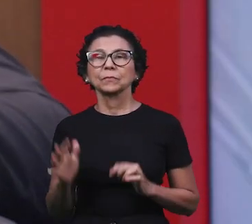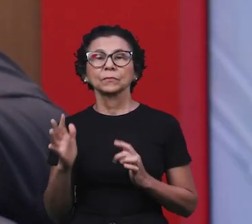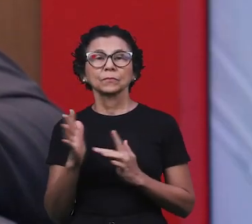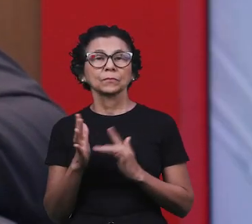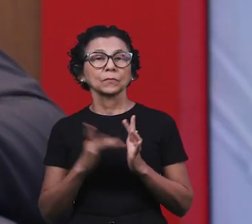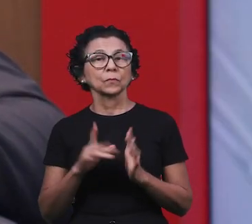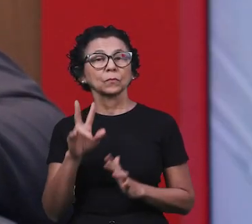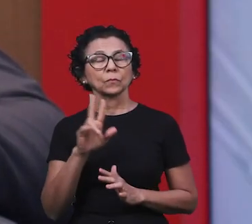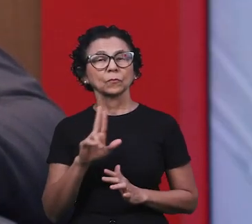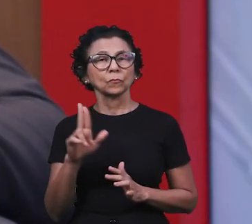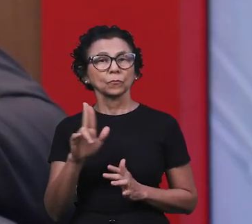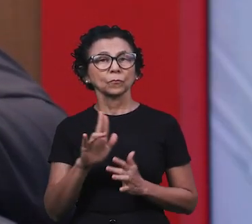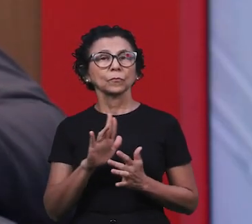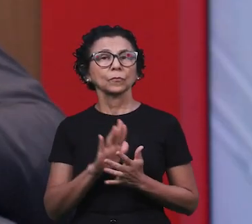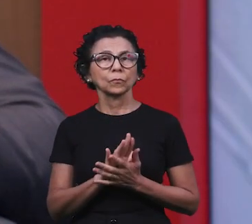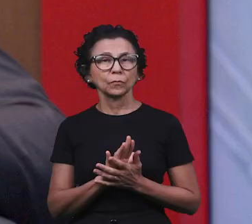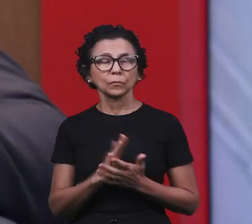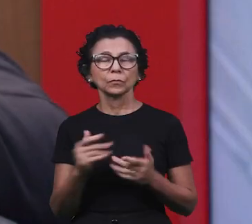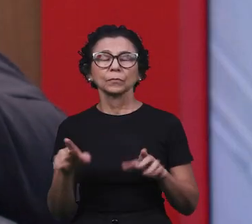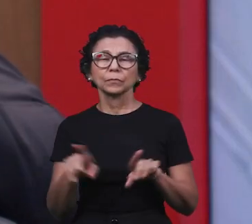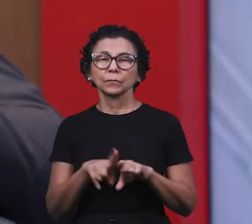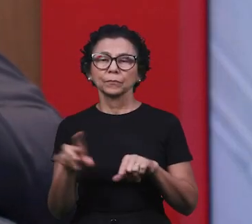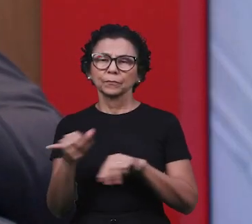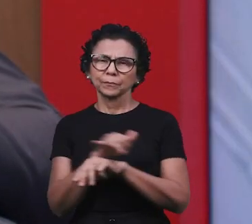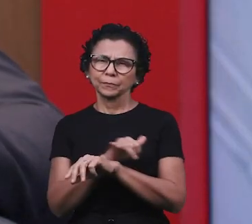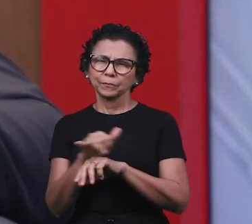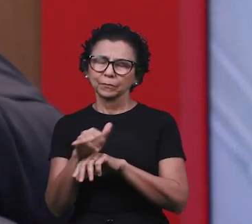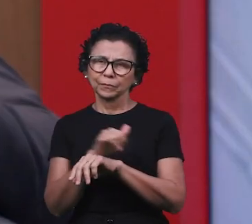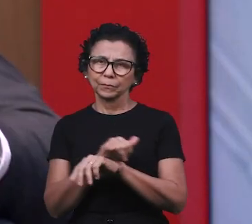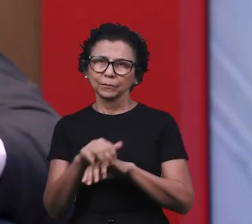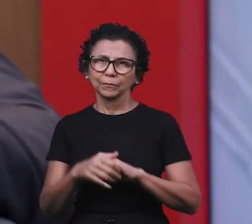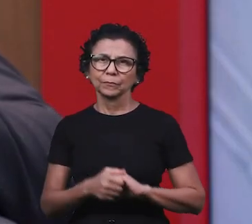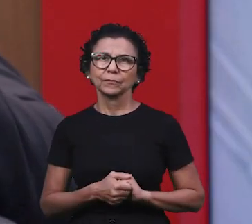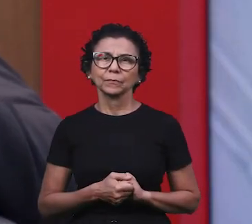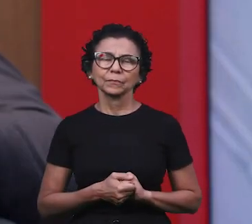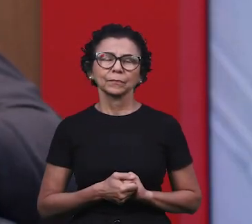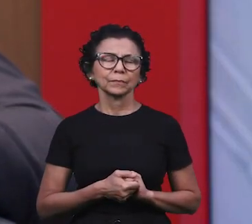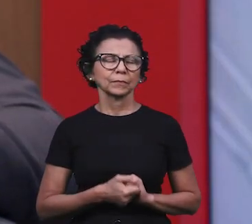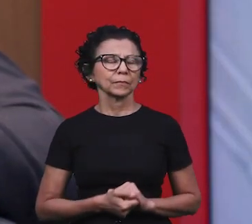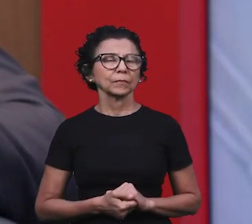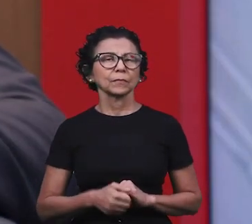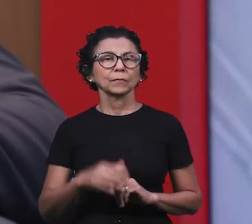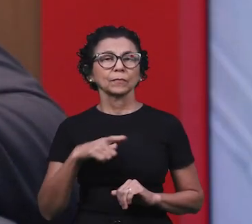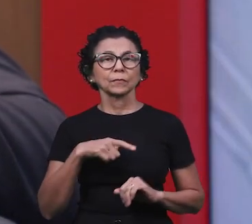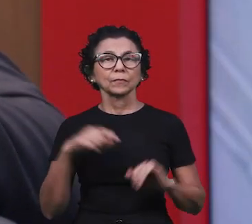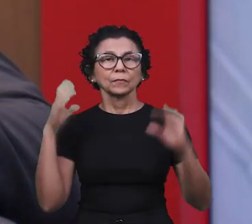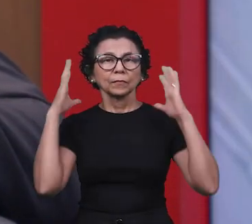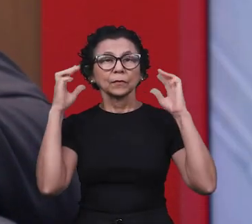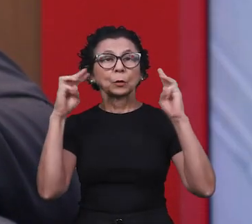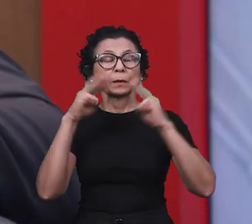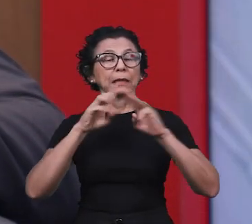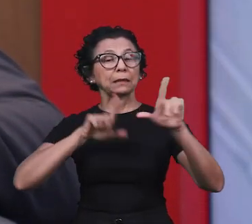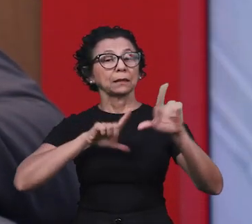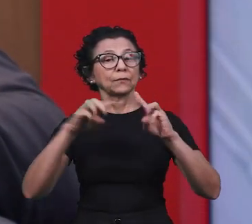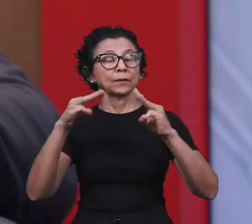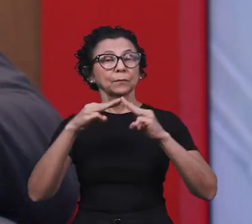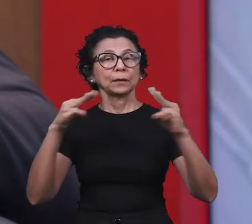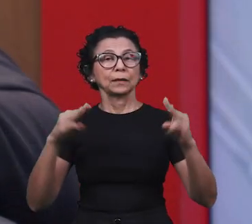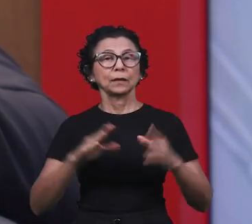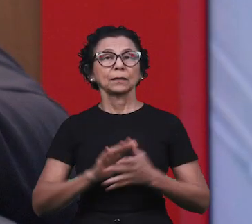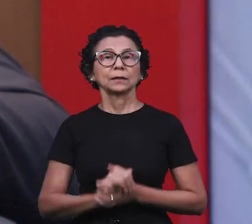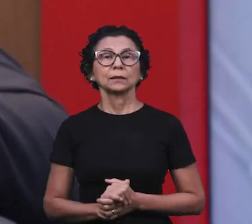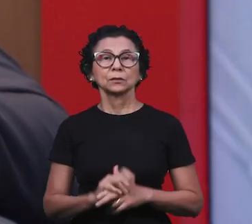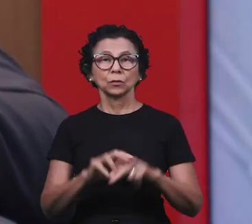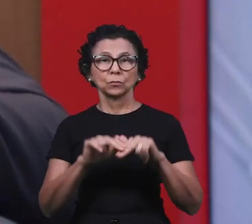que são todos envolvidos no funcionamento deste organismo, né? A TV Web Manaim, a Rádio Manaim, são as estratégias do Senhor para